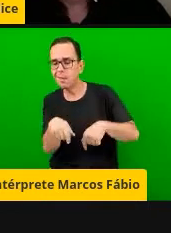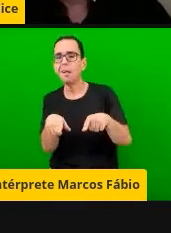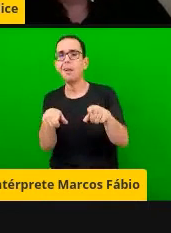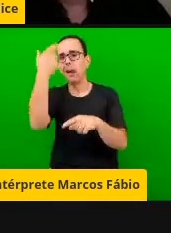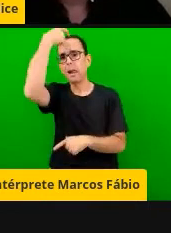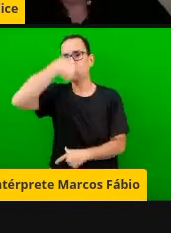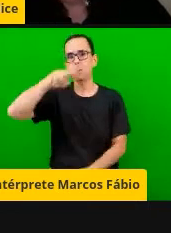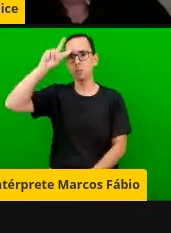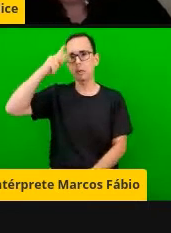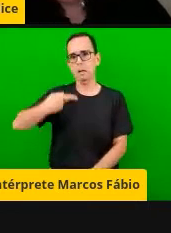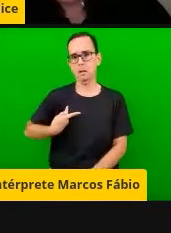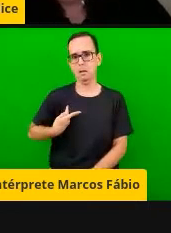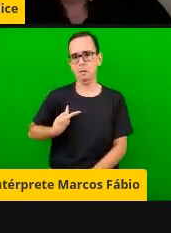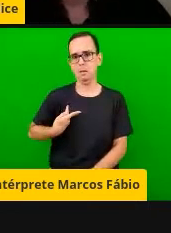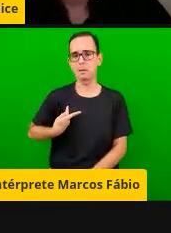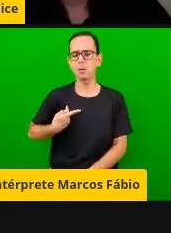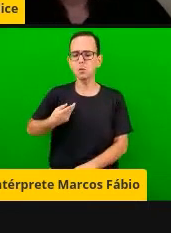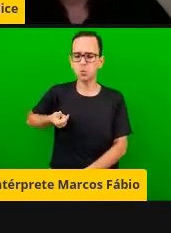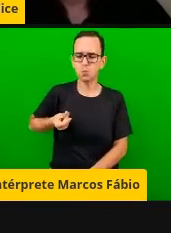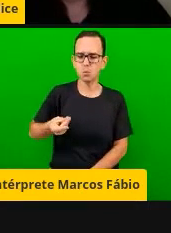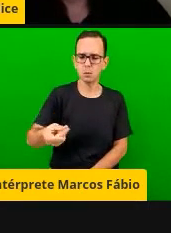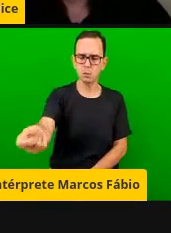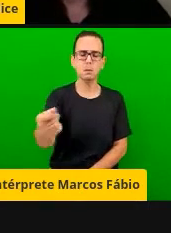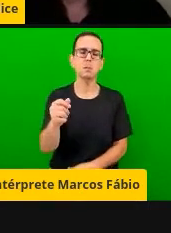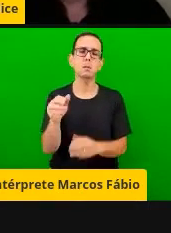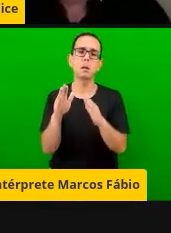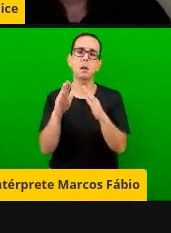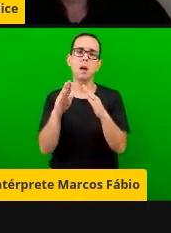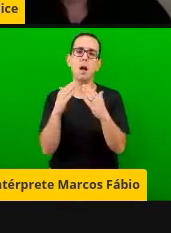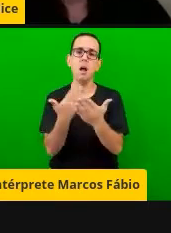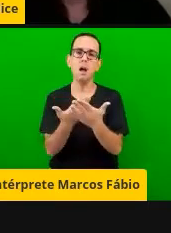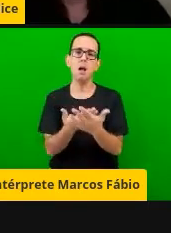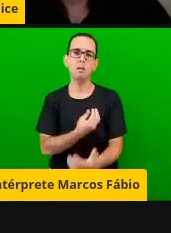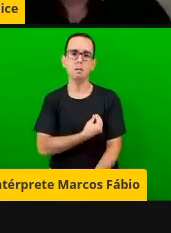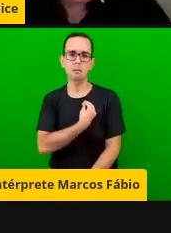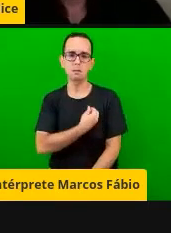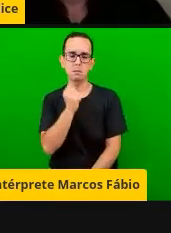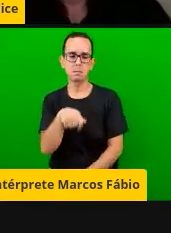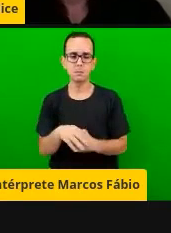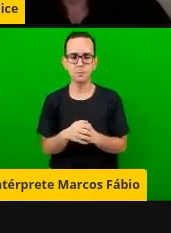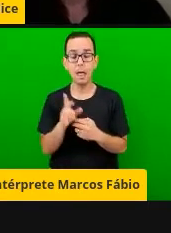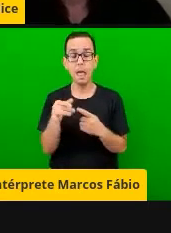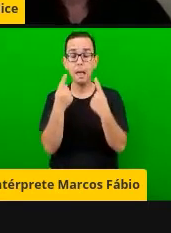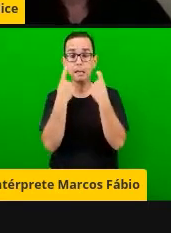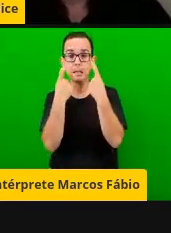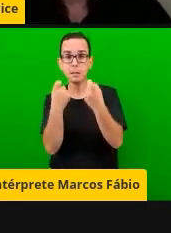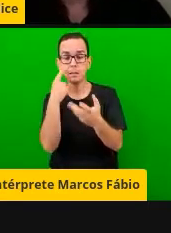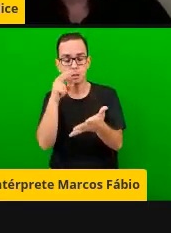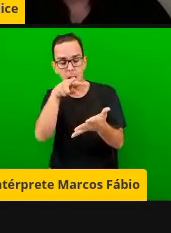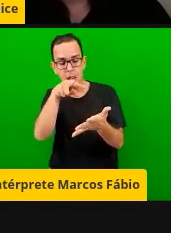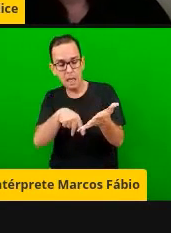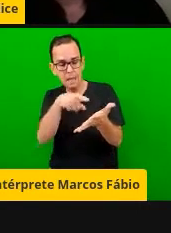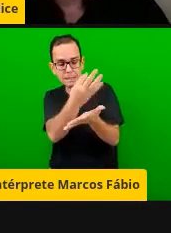né, ao longo da sua vida escolar. Então, é interessante ler esse texto introdutório